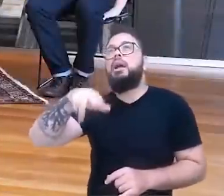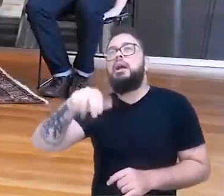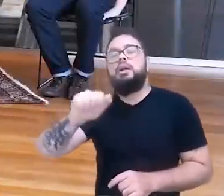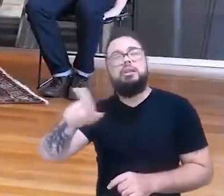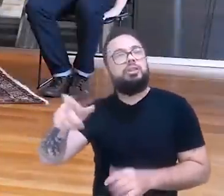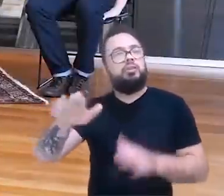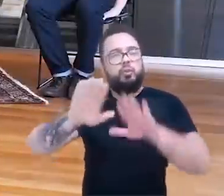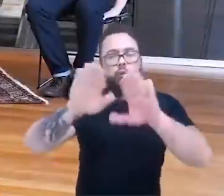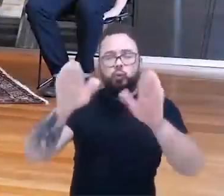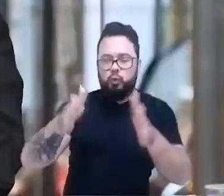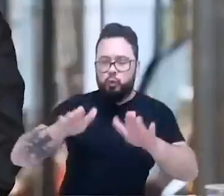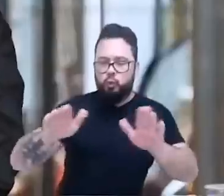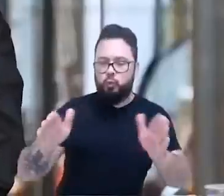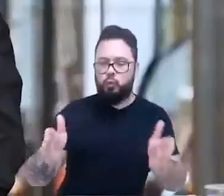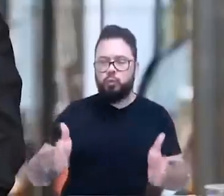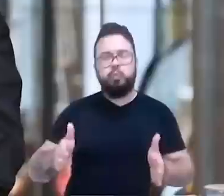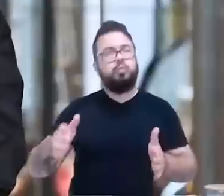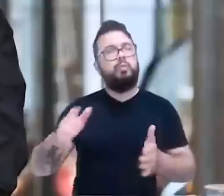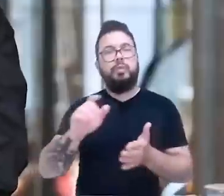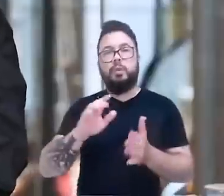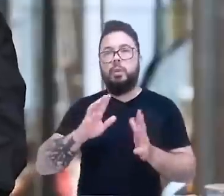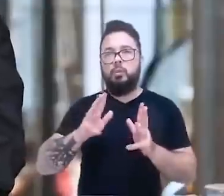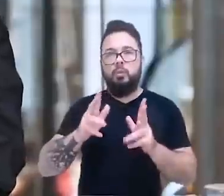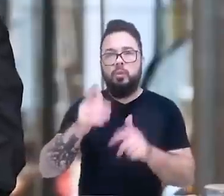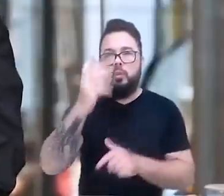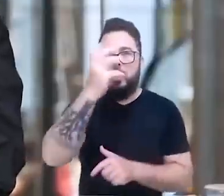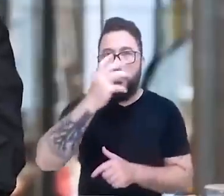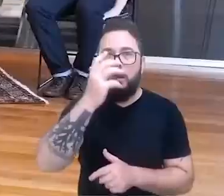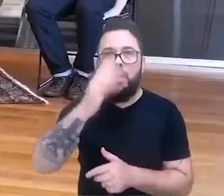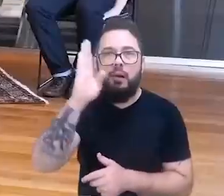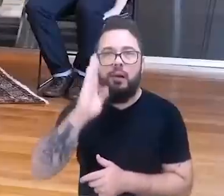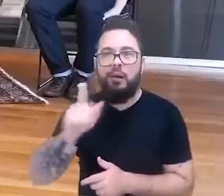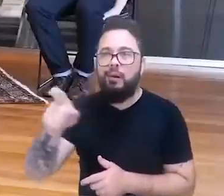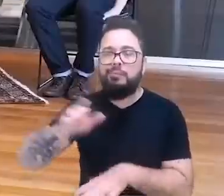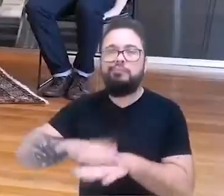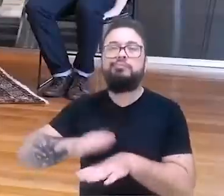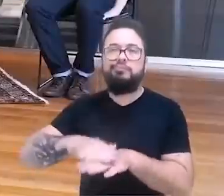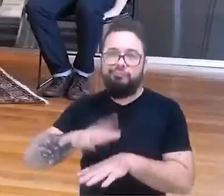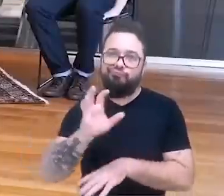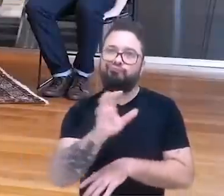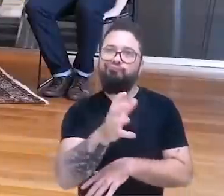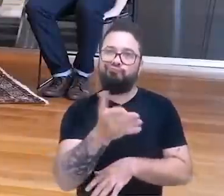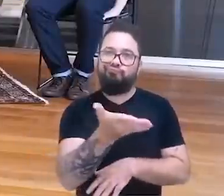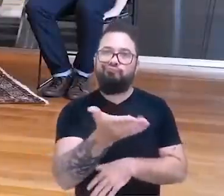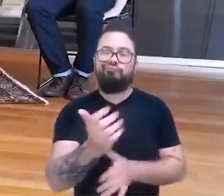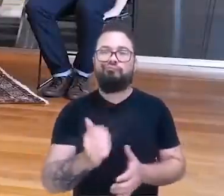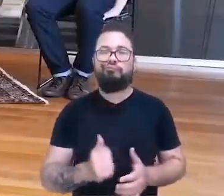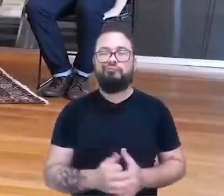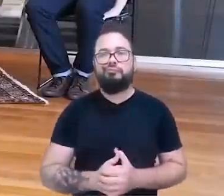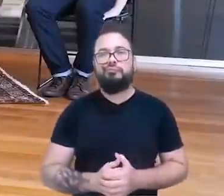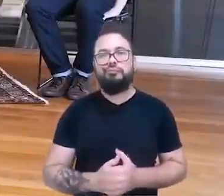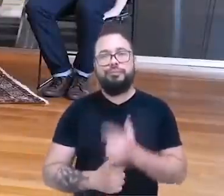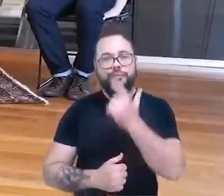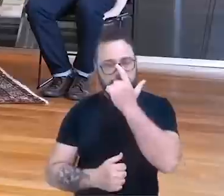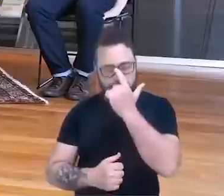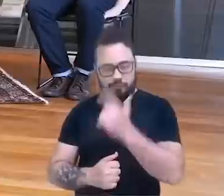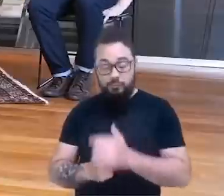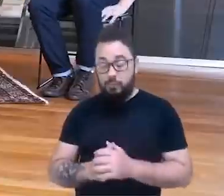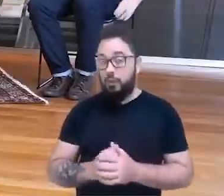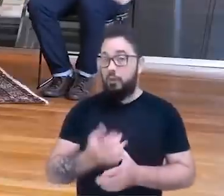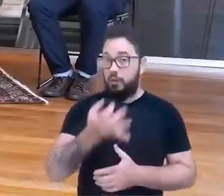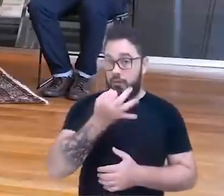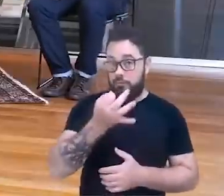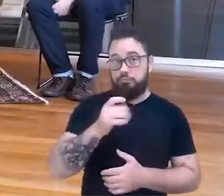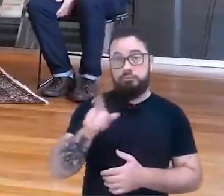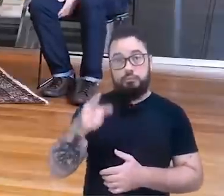Mariane suas ancas todo o romance brasileiro feito por esse cara é assim e eu acho que é esse um ponto muito importante